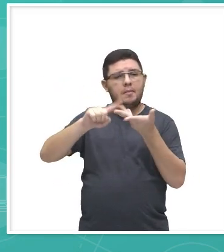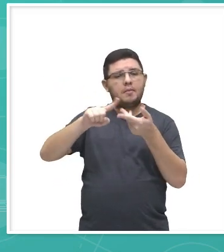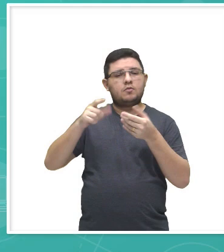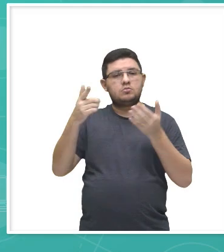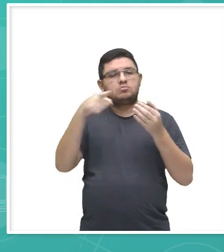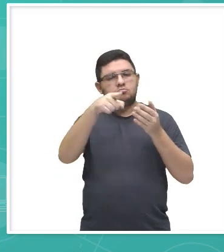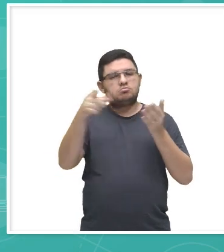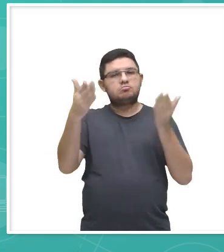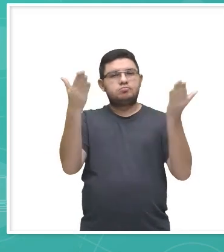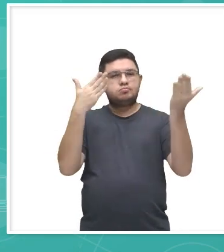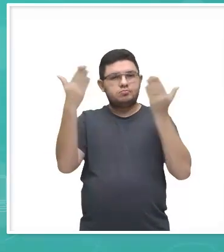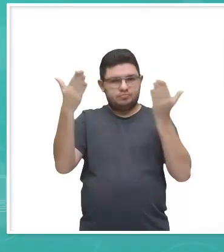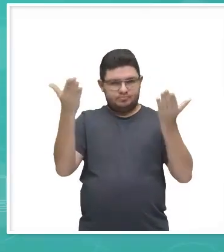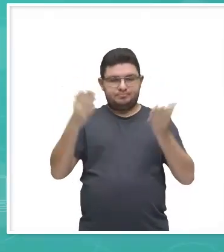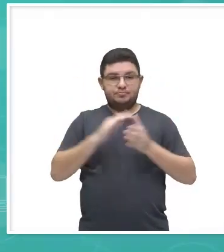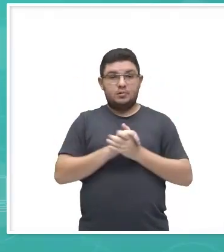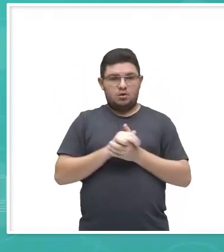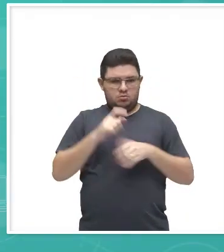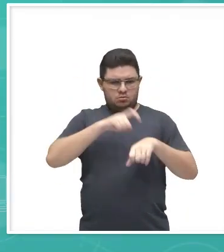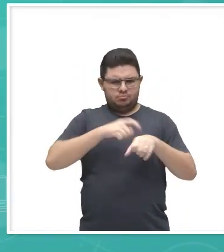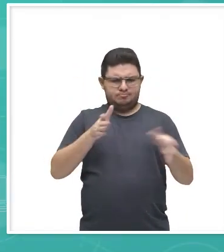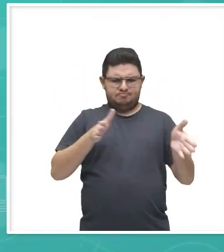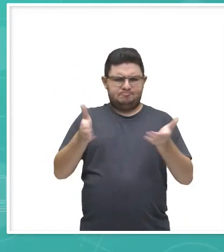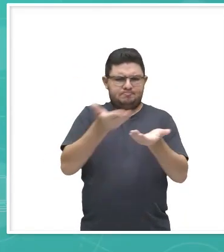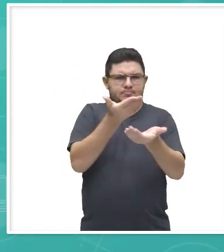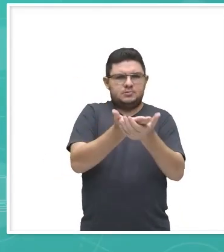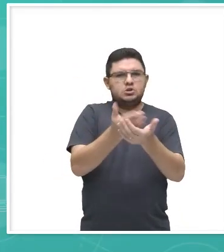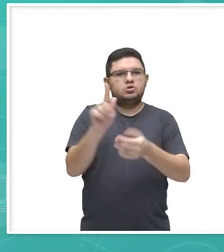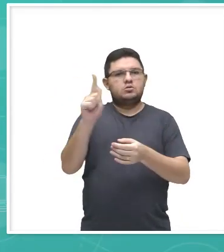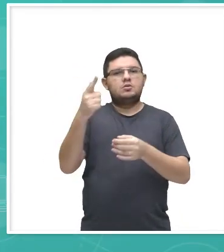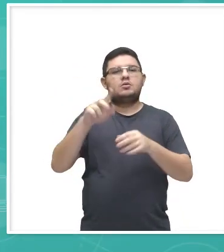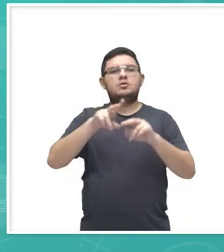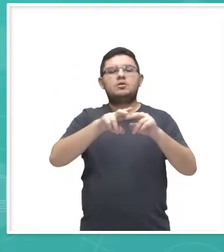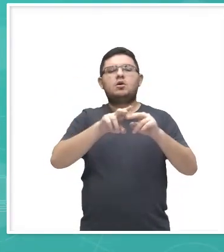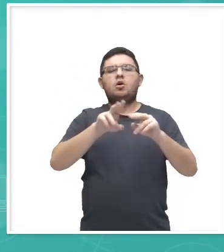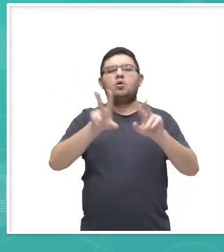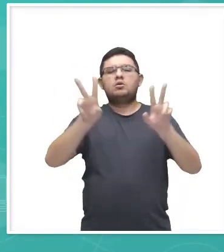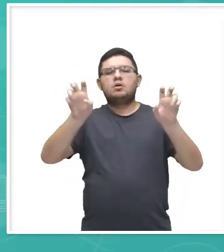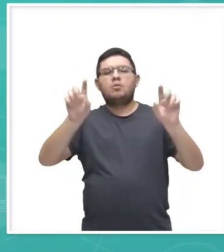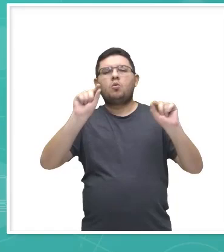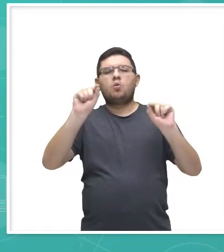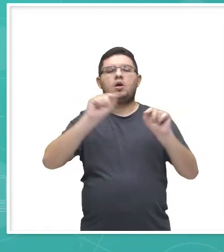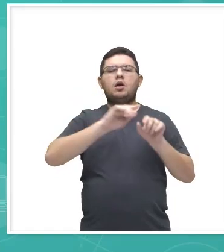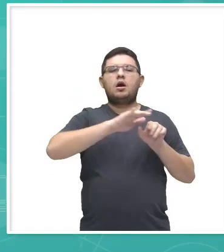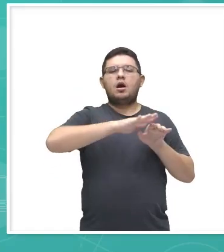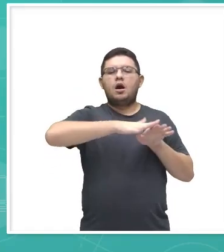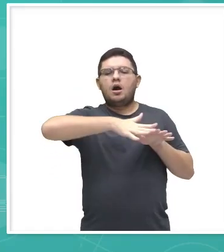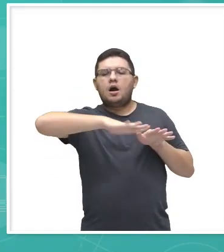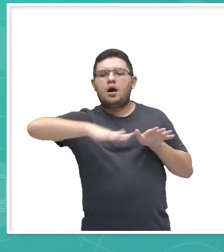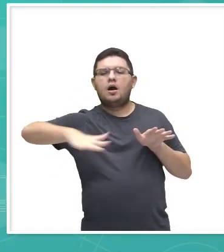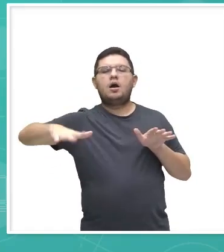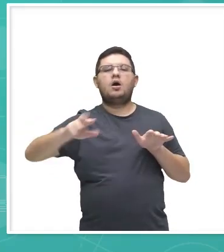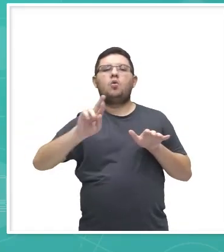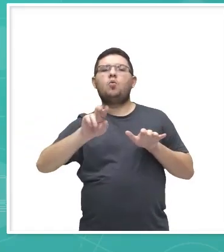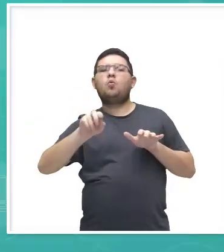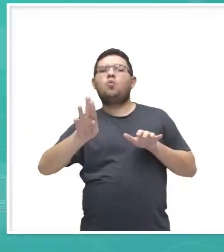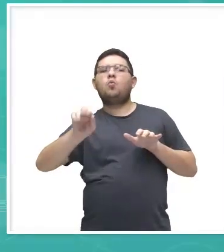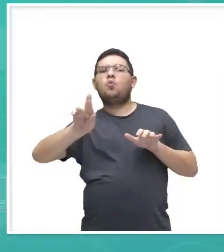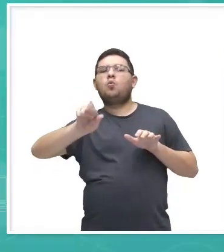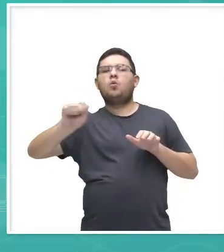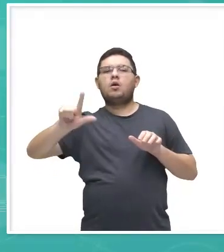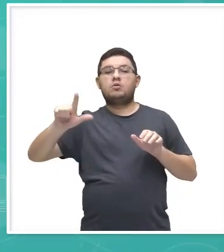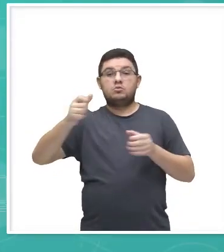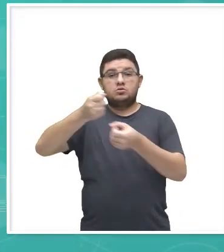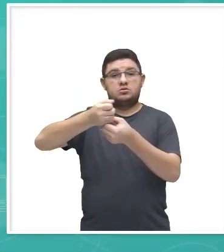nossa aula de geografia, falando um pouco sobre o meio rural. Agradeço a participação aí de vocês no chat e até uma